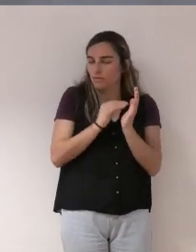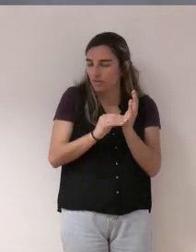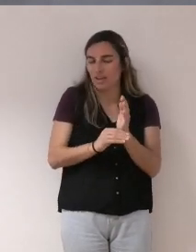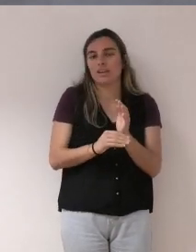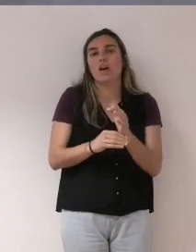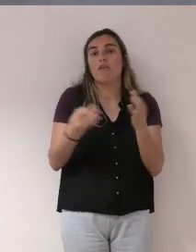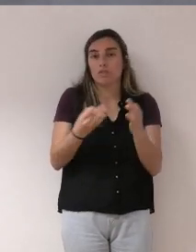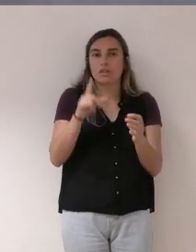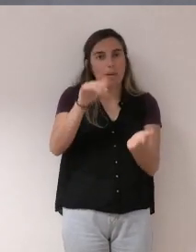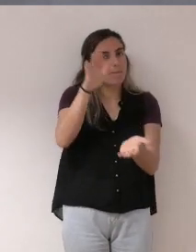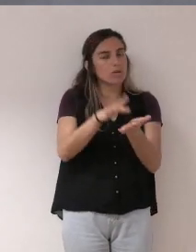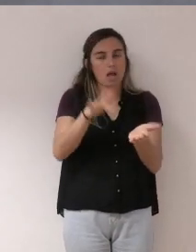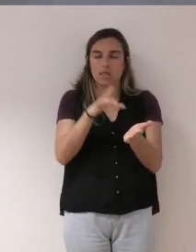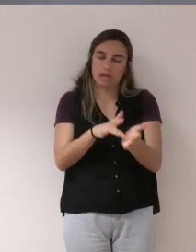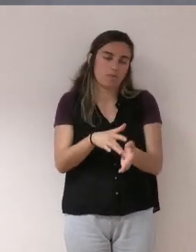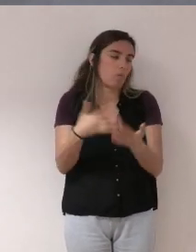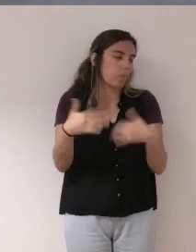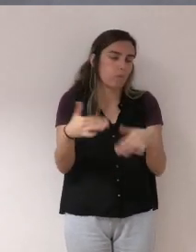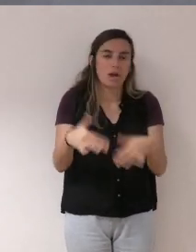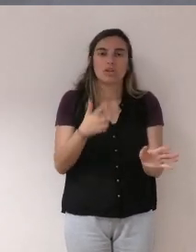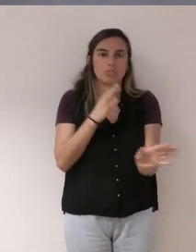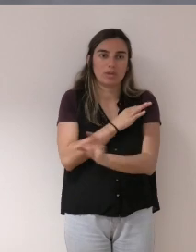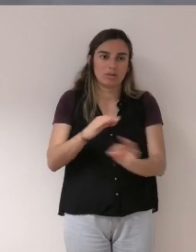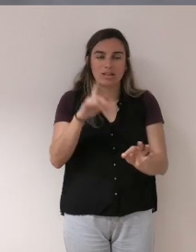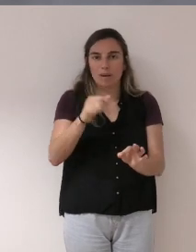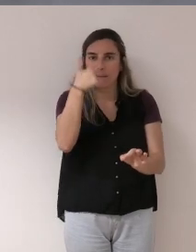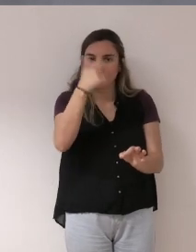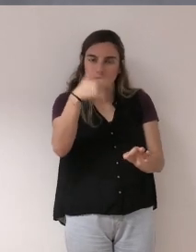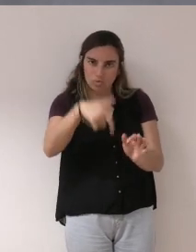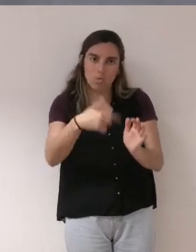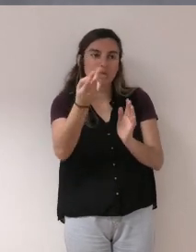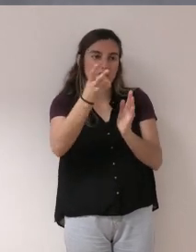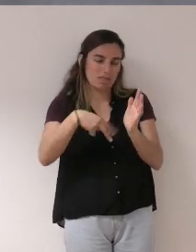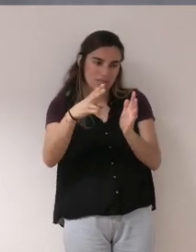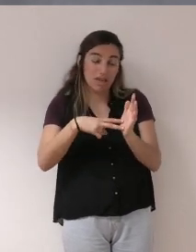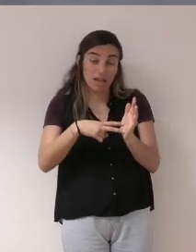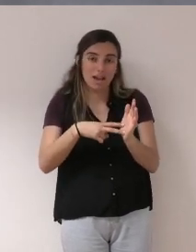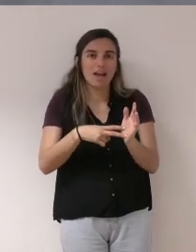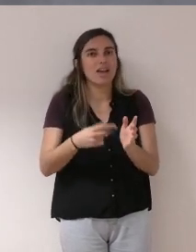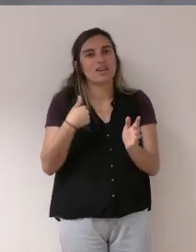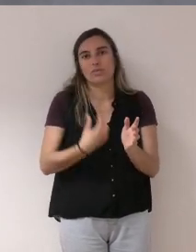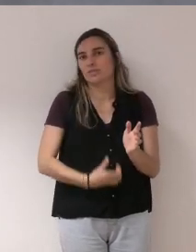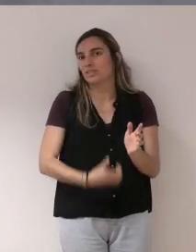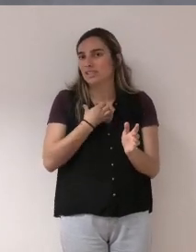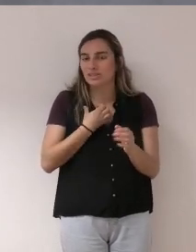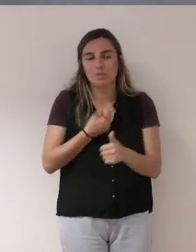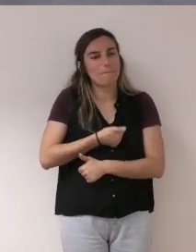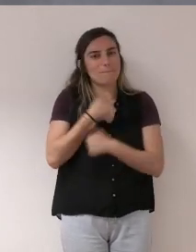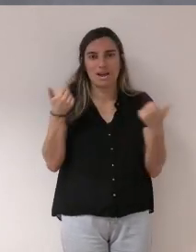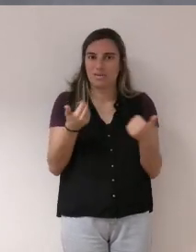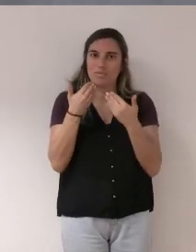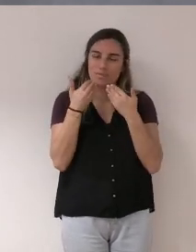privilégio publicar, é um privilégio eventualmente ser lido, ainda que provavelmente por poucas pessoas, e que isso